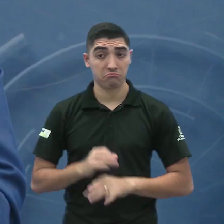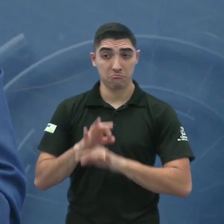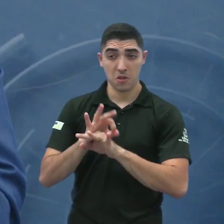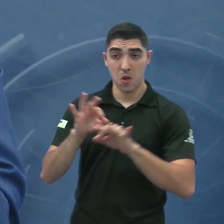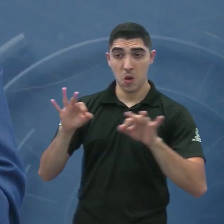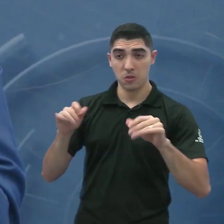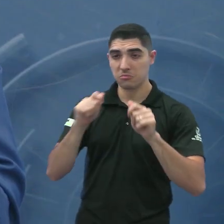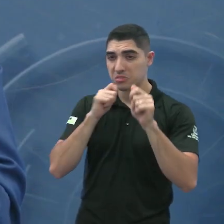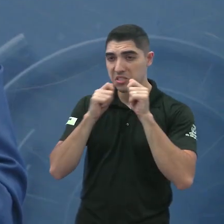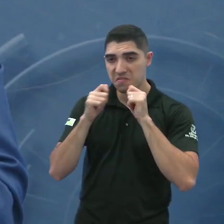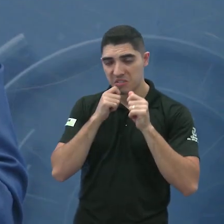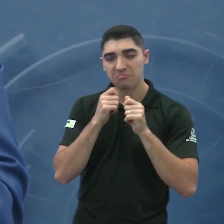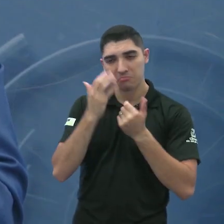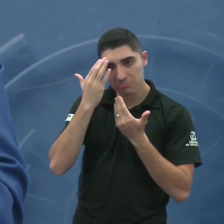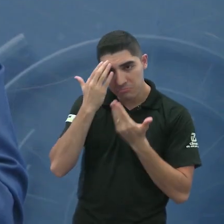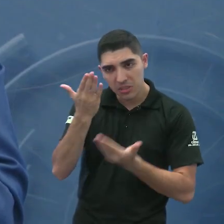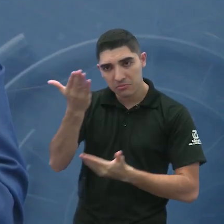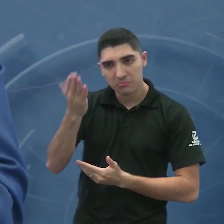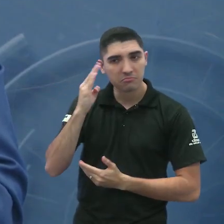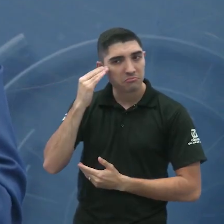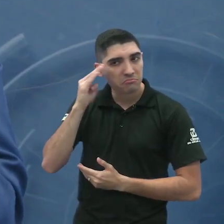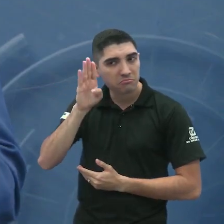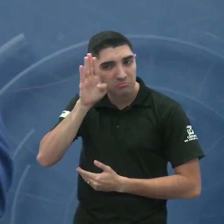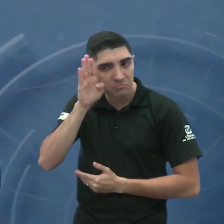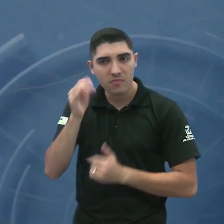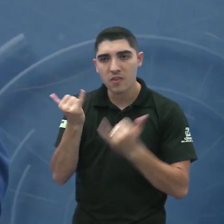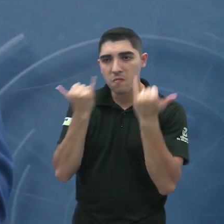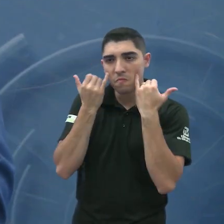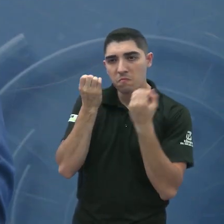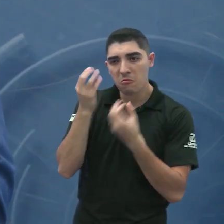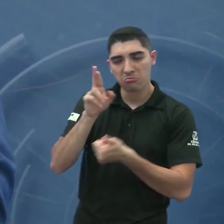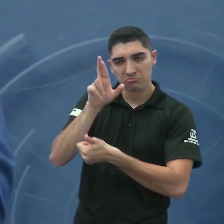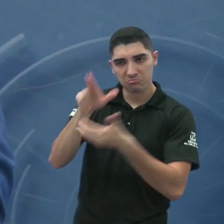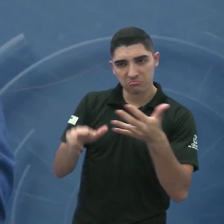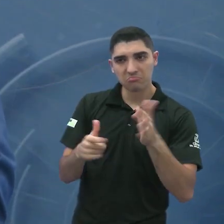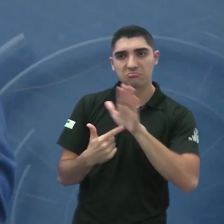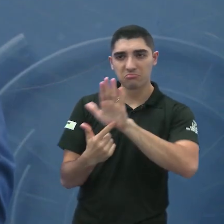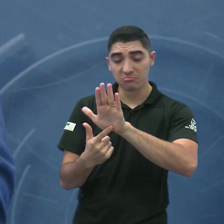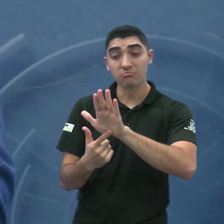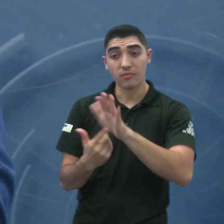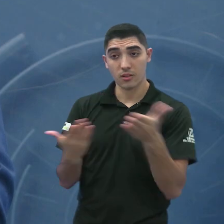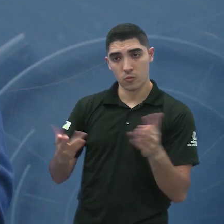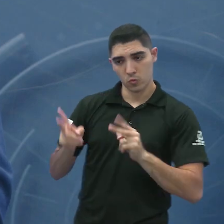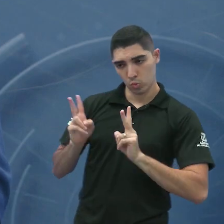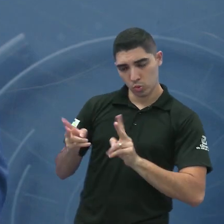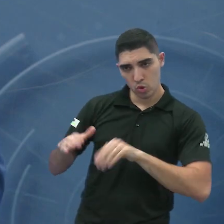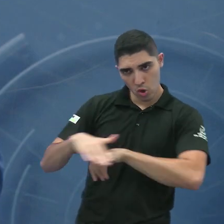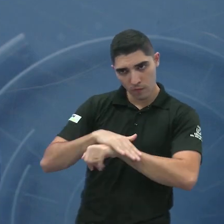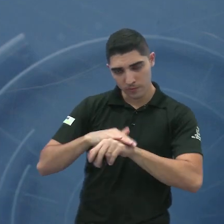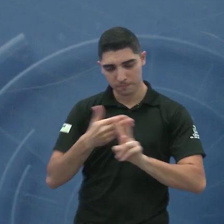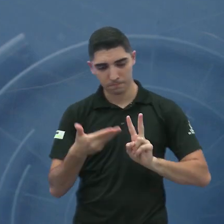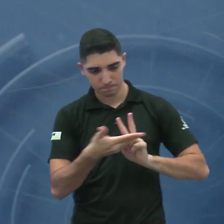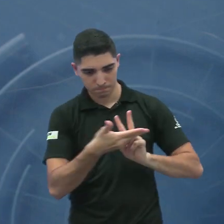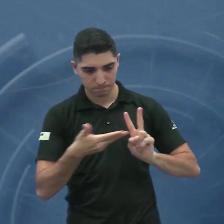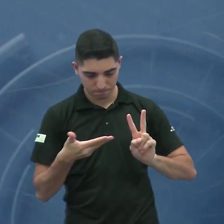reportagem, Bruno. Muito obrigado pelas suas informações. A gente volta com esse debate aqui com os nossos